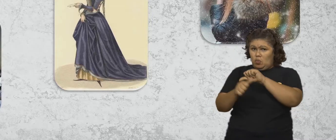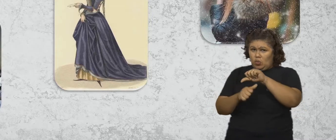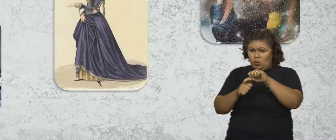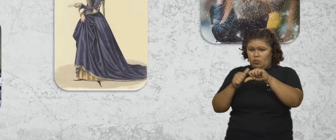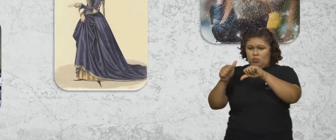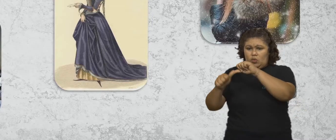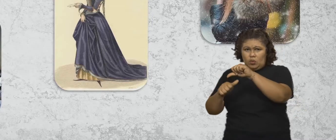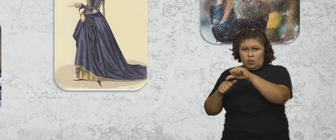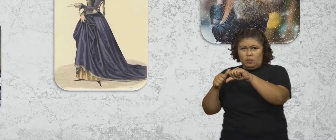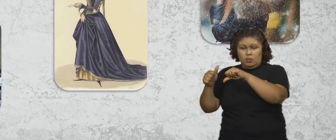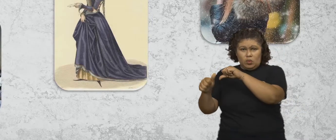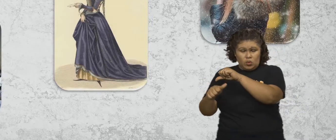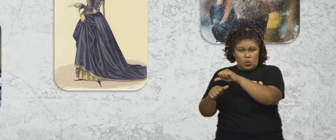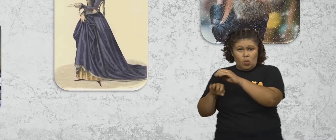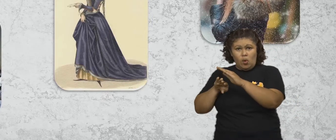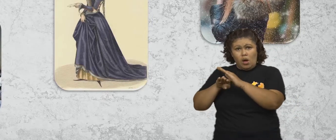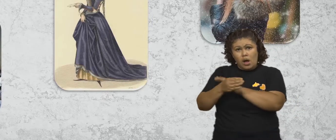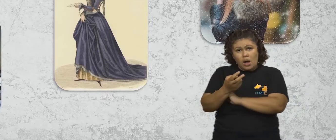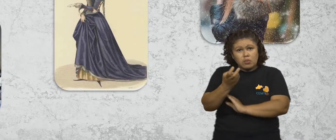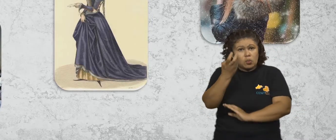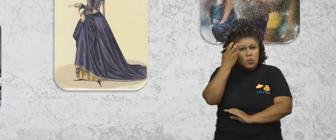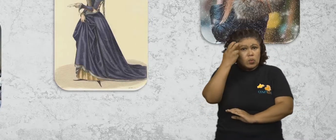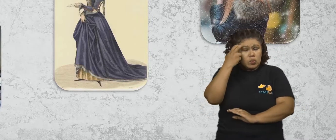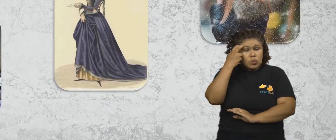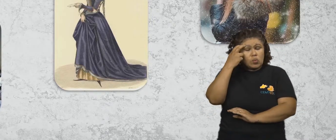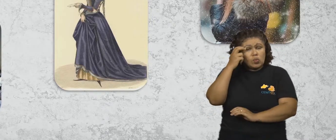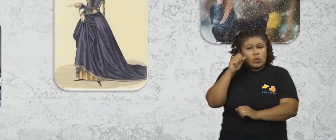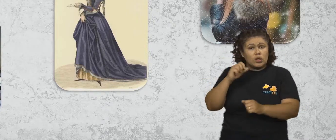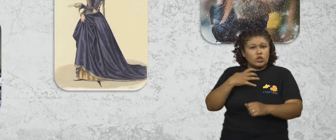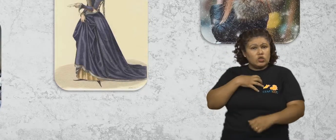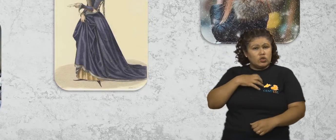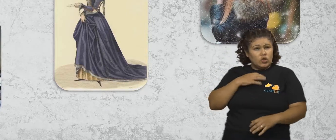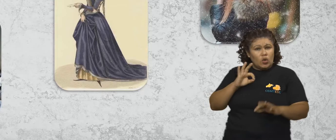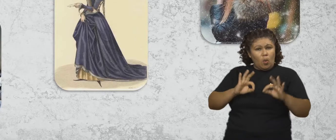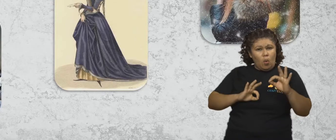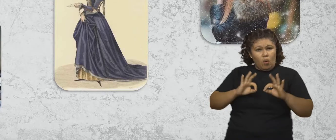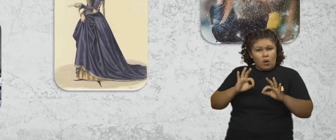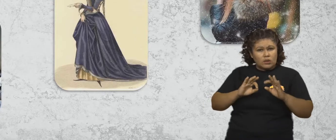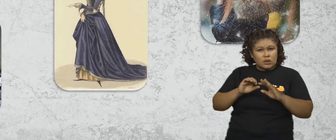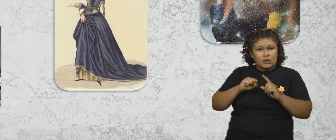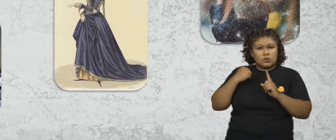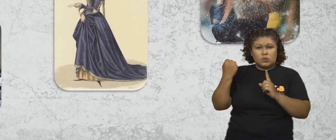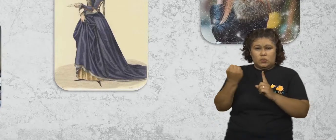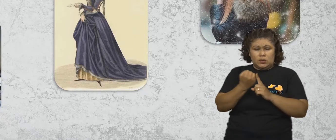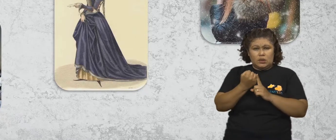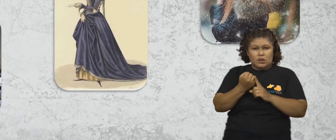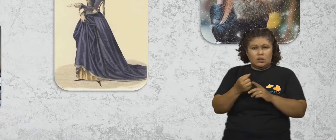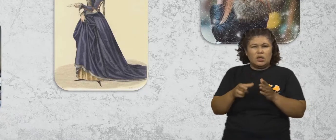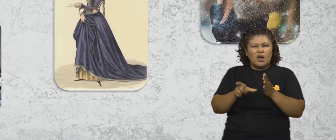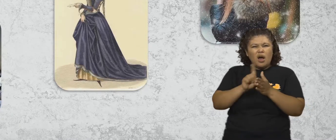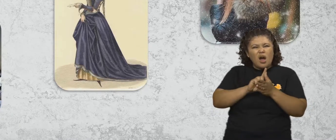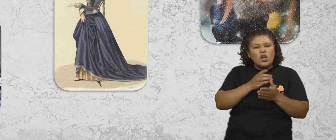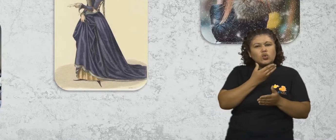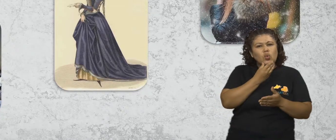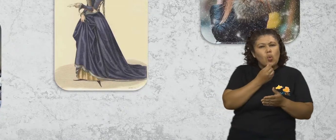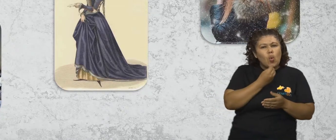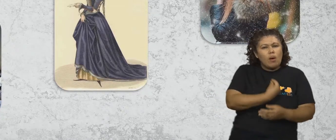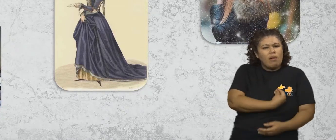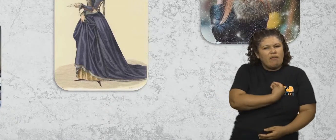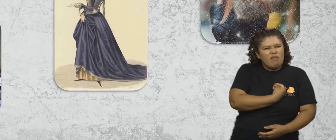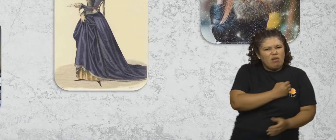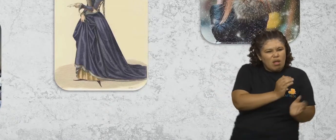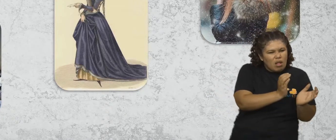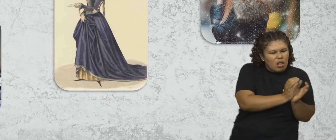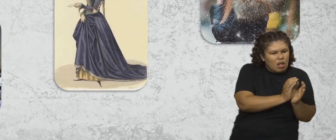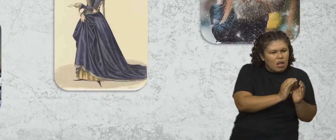muitos hábitos e costumes e sua forma de organização social. O homem não vivia mais em tribos, morando em cavernas, certo? A roupa também